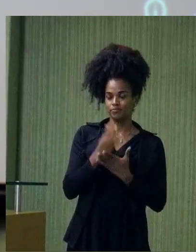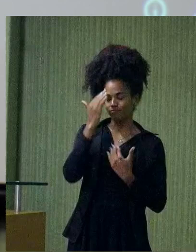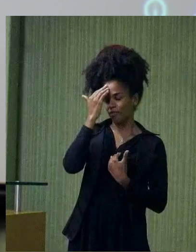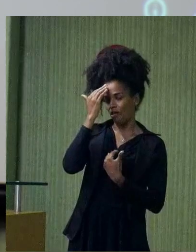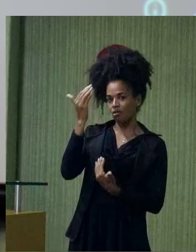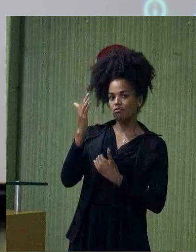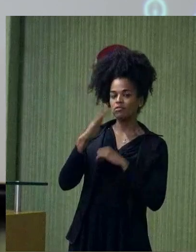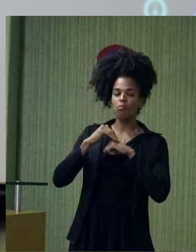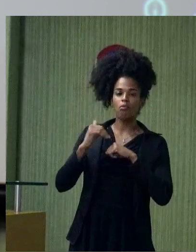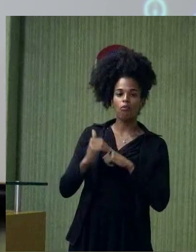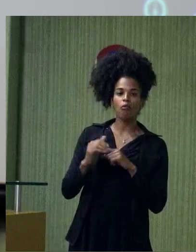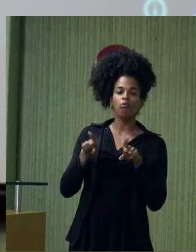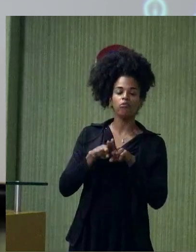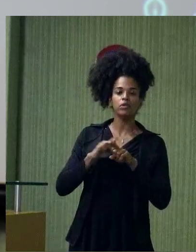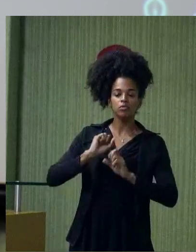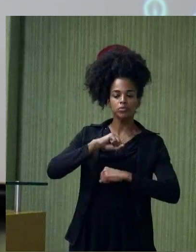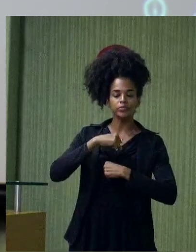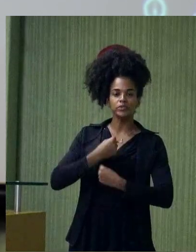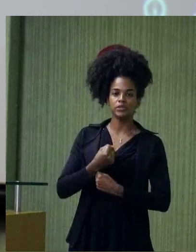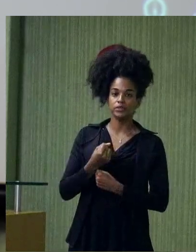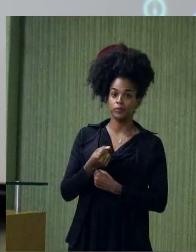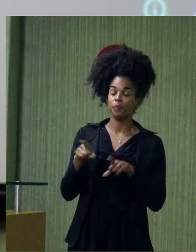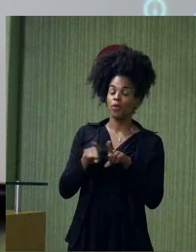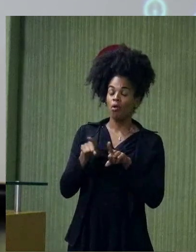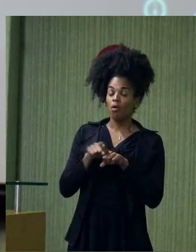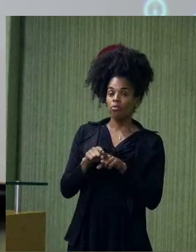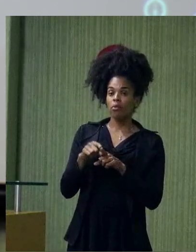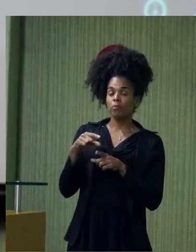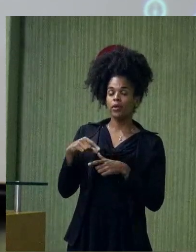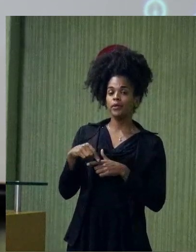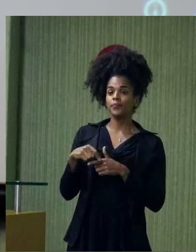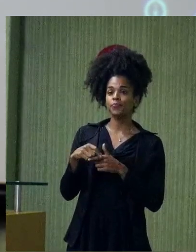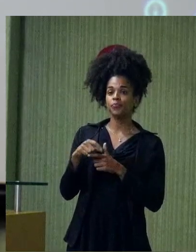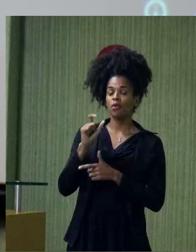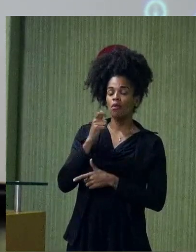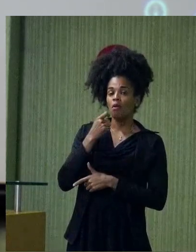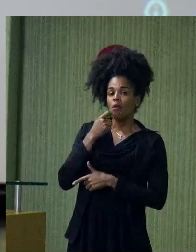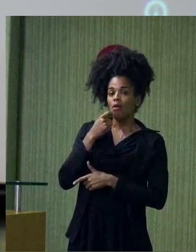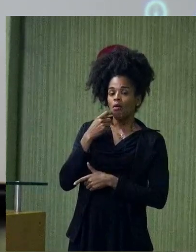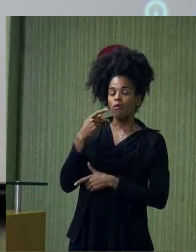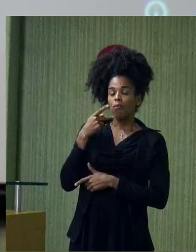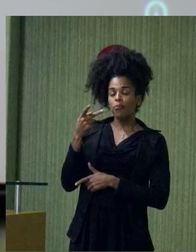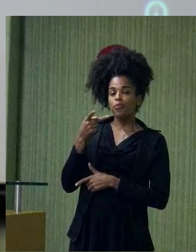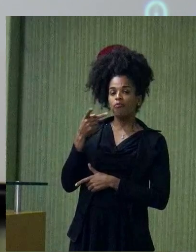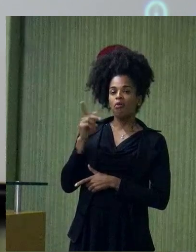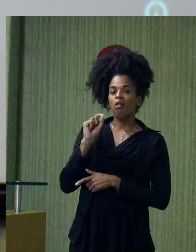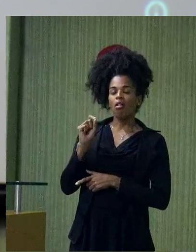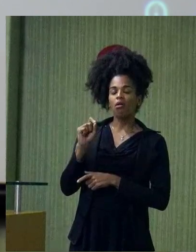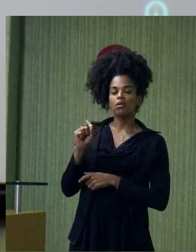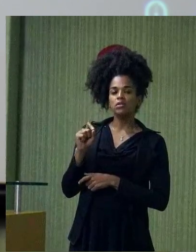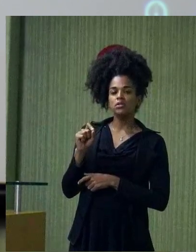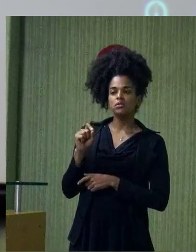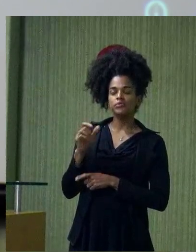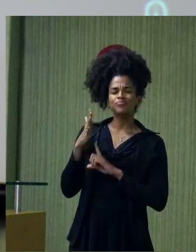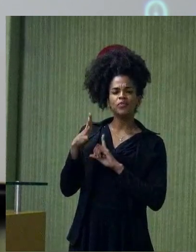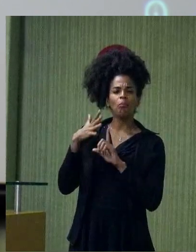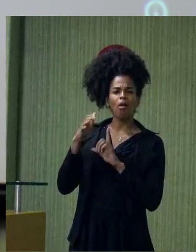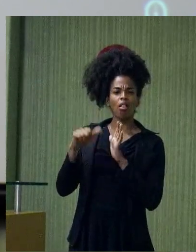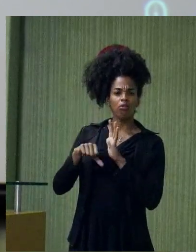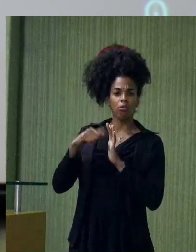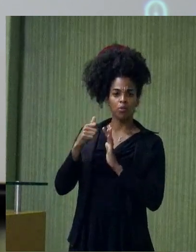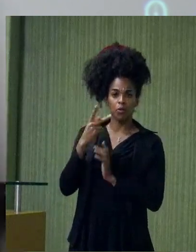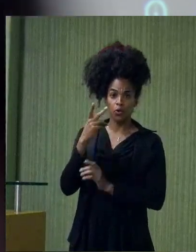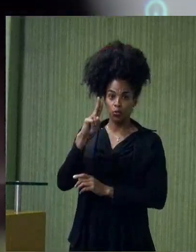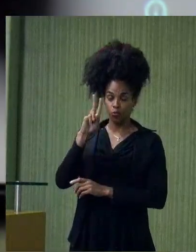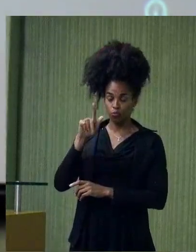eh eu queria só fazer um registro que a fala do Dr Hugo inicialmente né A primeira fala lá dele eu lembrei